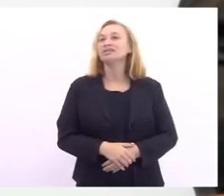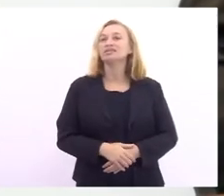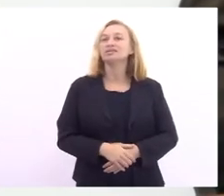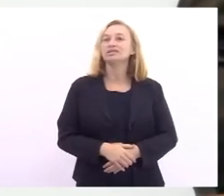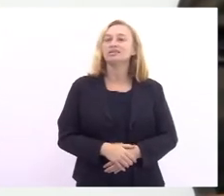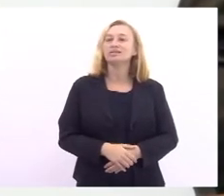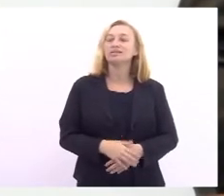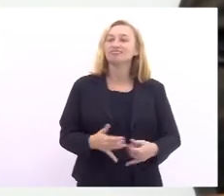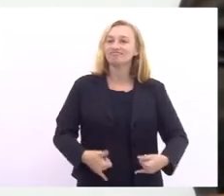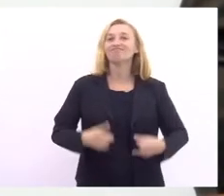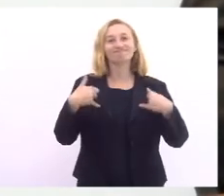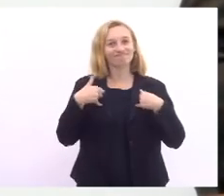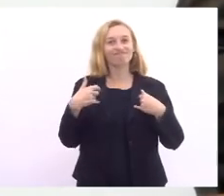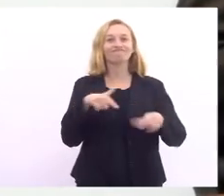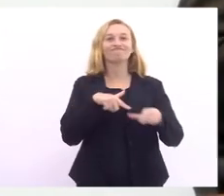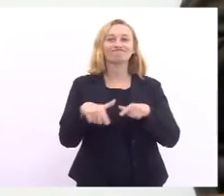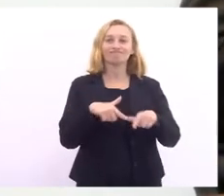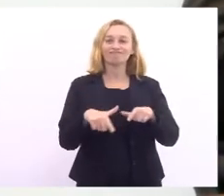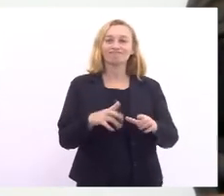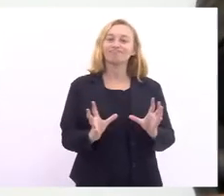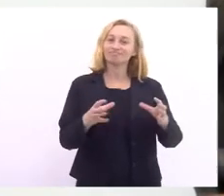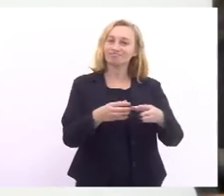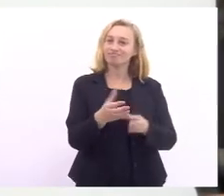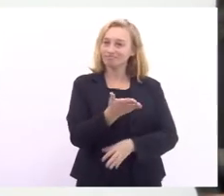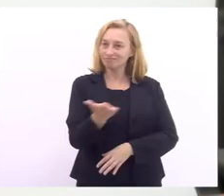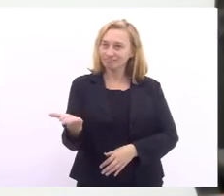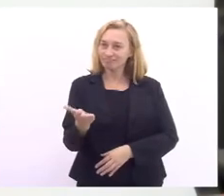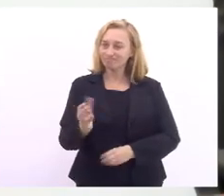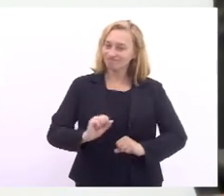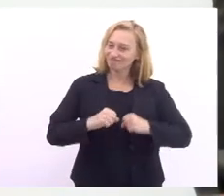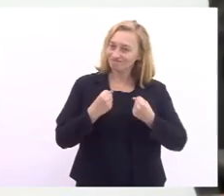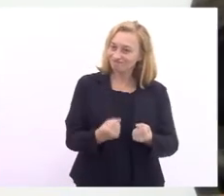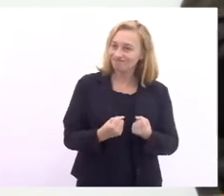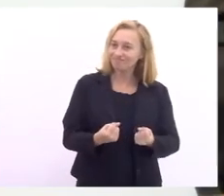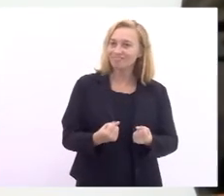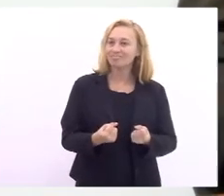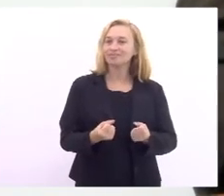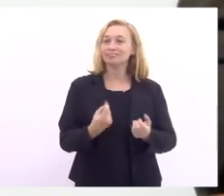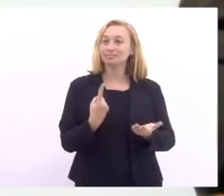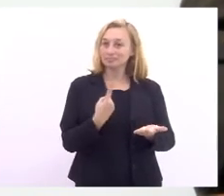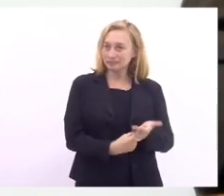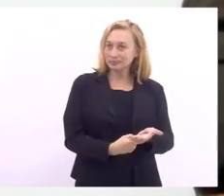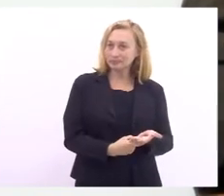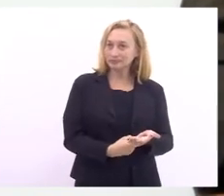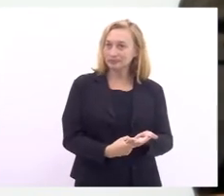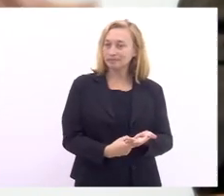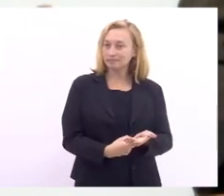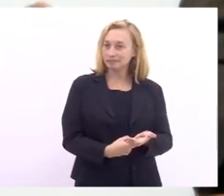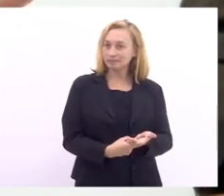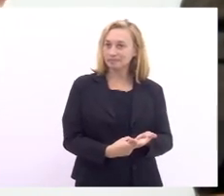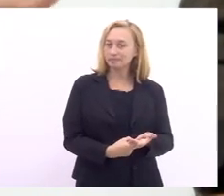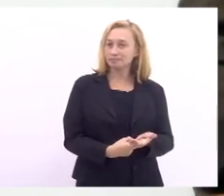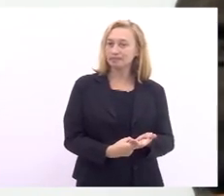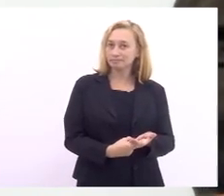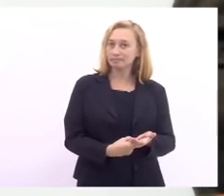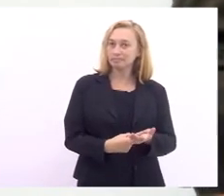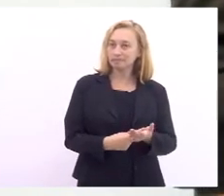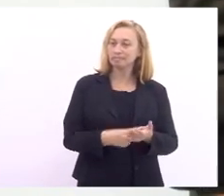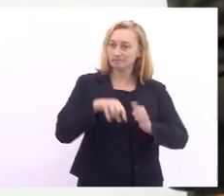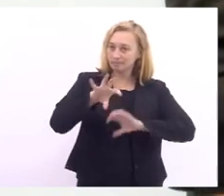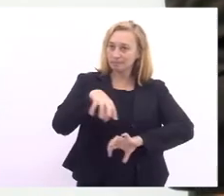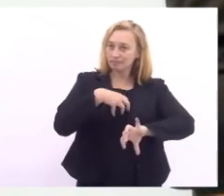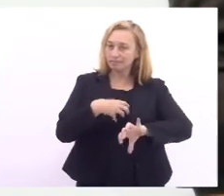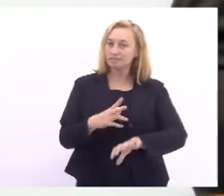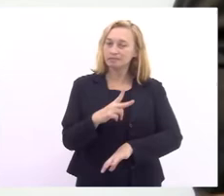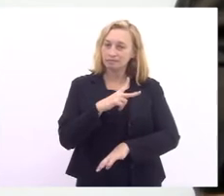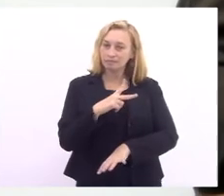que é uma honra trabalhar com essa equipe muito dedicada muito comprometido identificada com a própria causa né